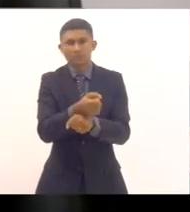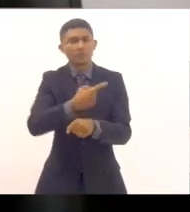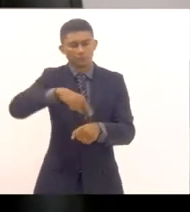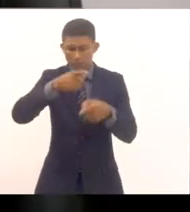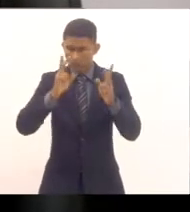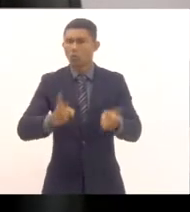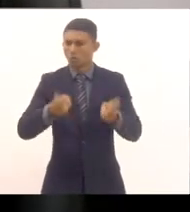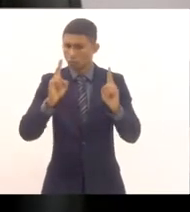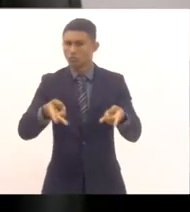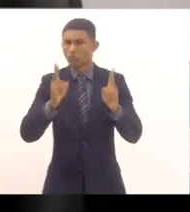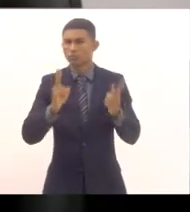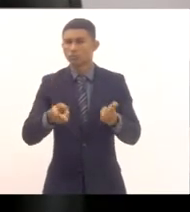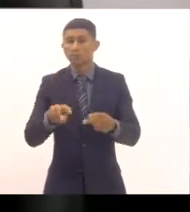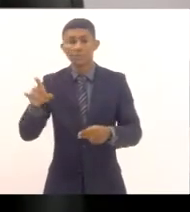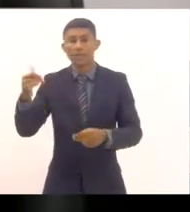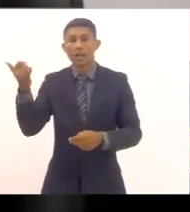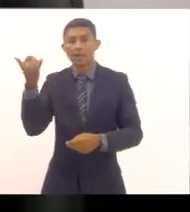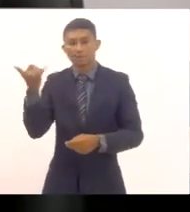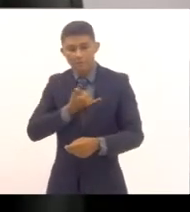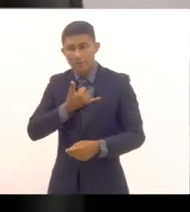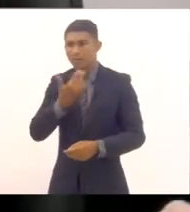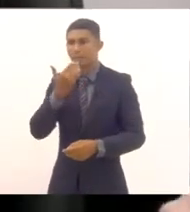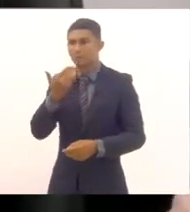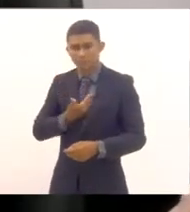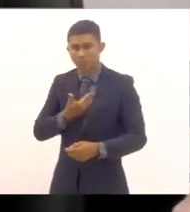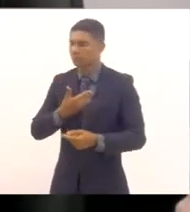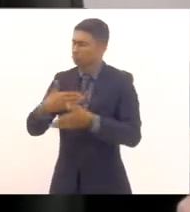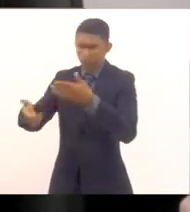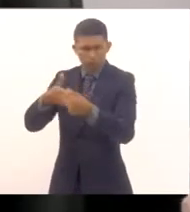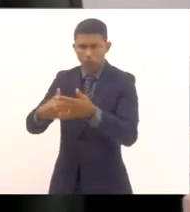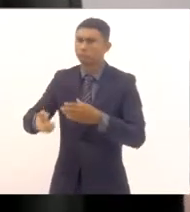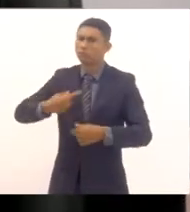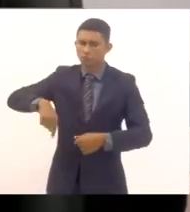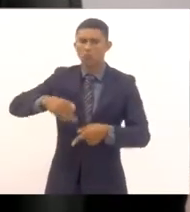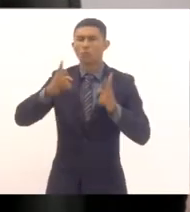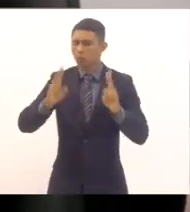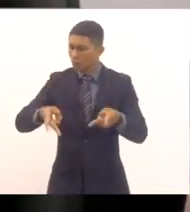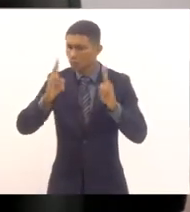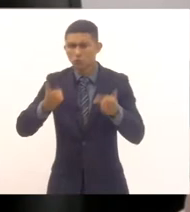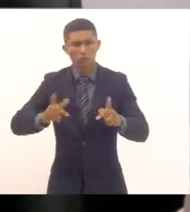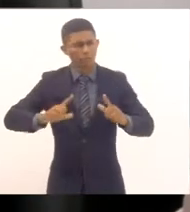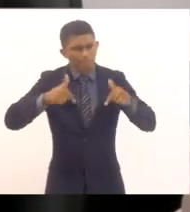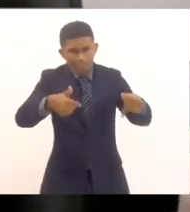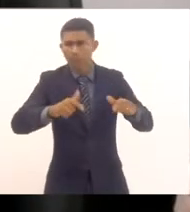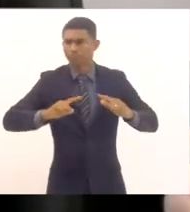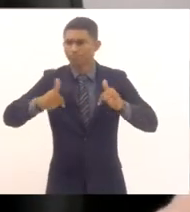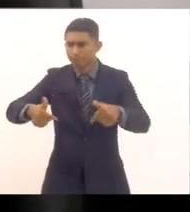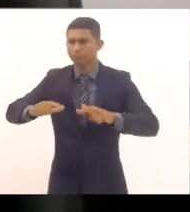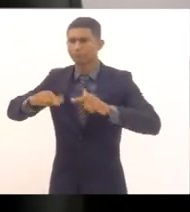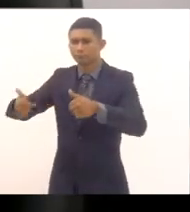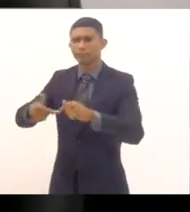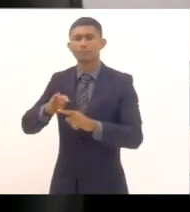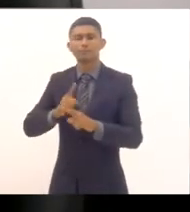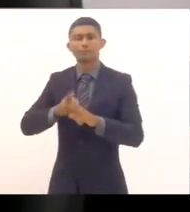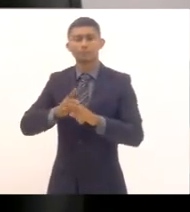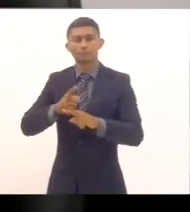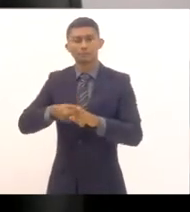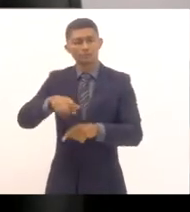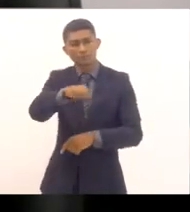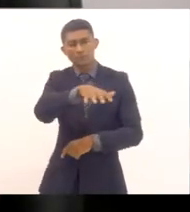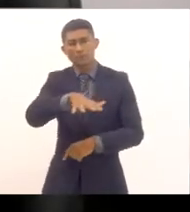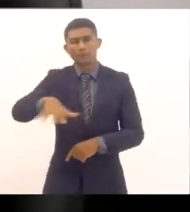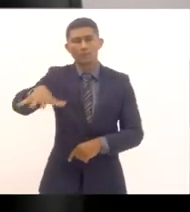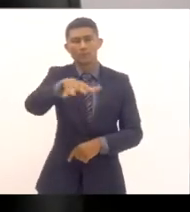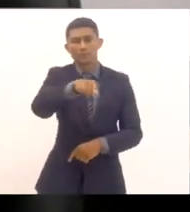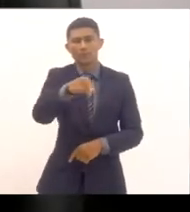independente ou não de demanda SuperVia em dentro do que já foi dito aqui realmente tem áreas que são voltar